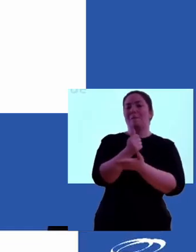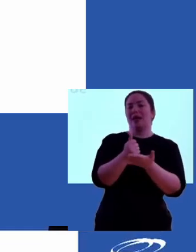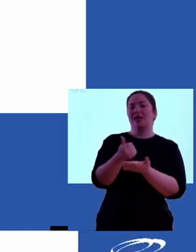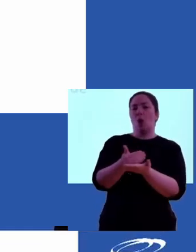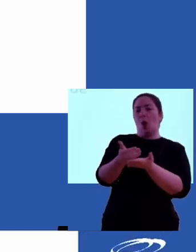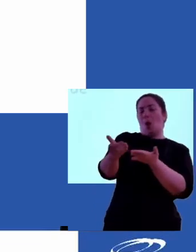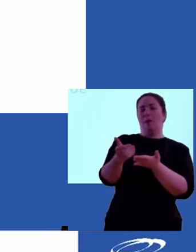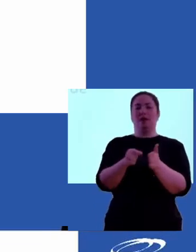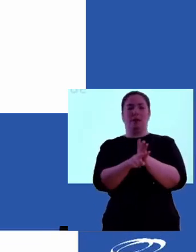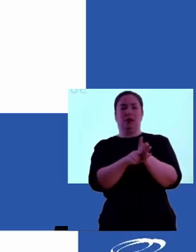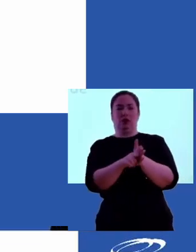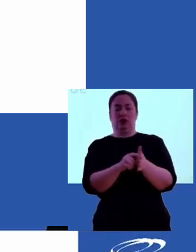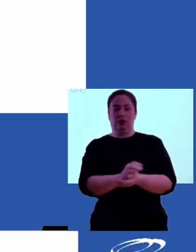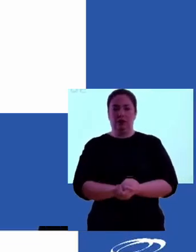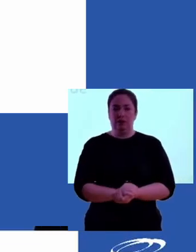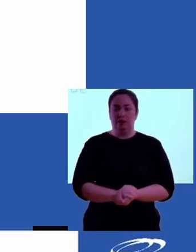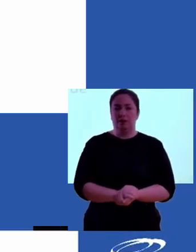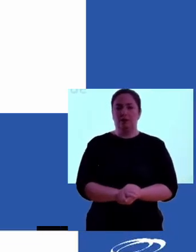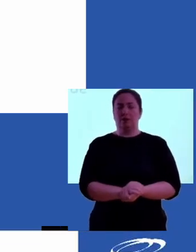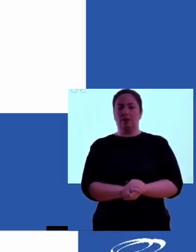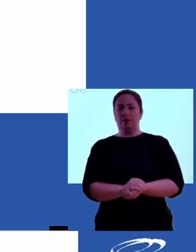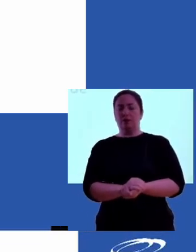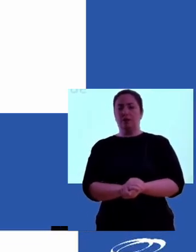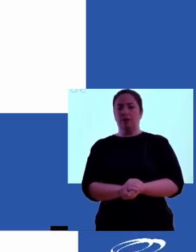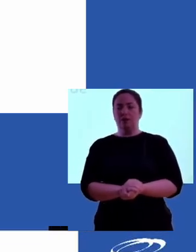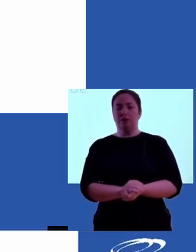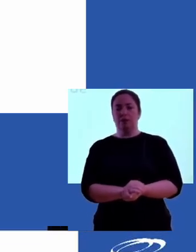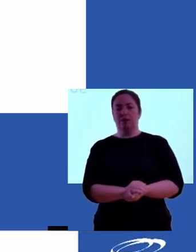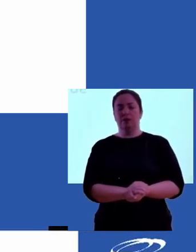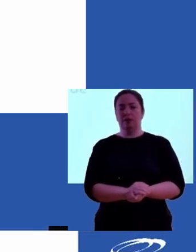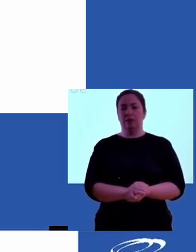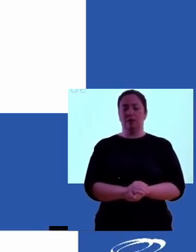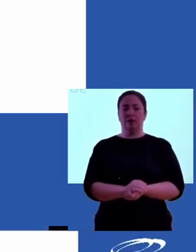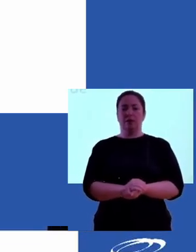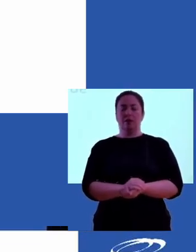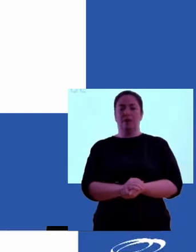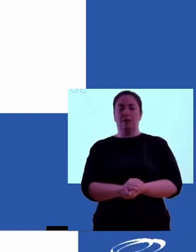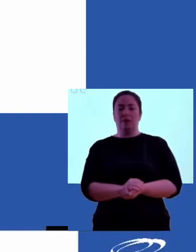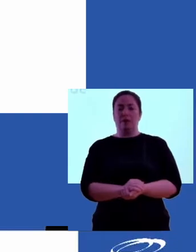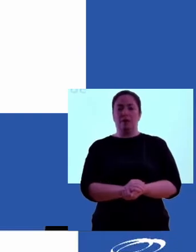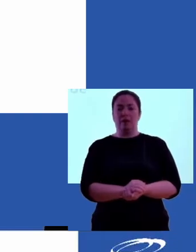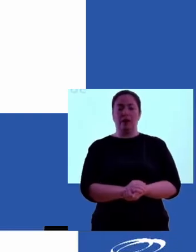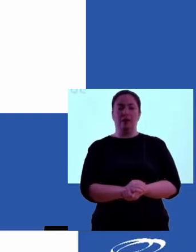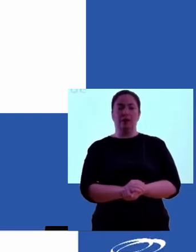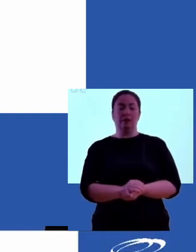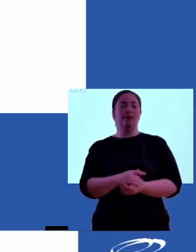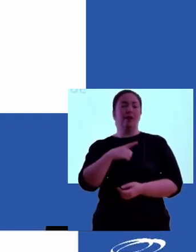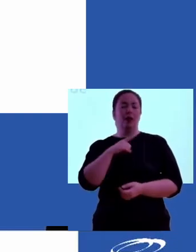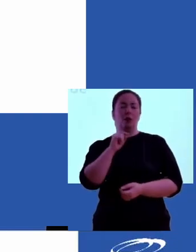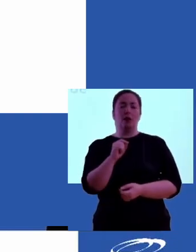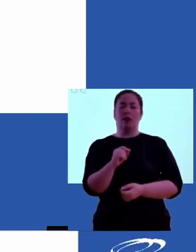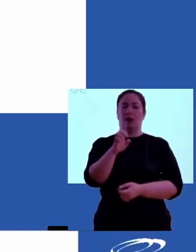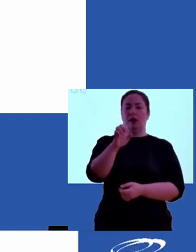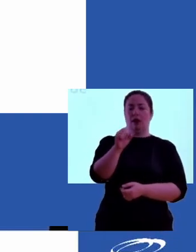Outra diferença importante, esterase leucocitária, dedímero e VHS só é considerado no consenso internacional, enquanto que história